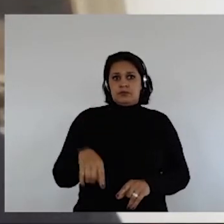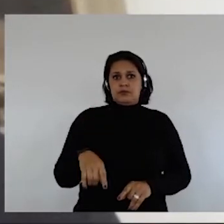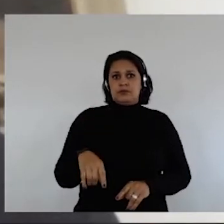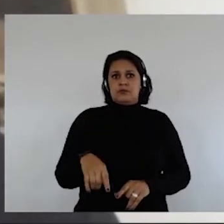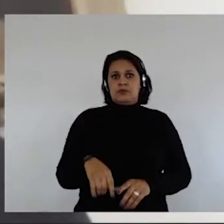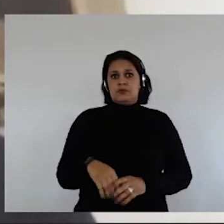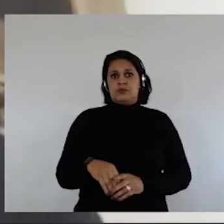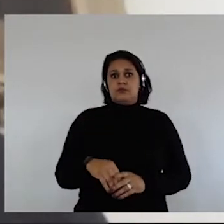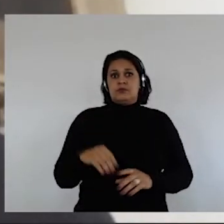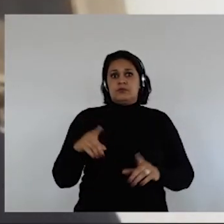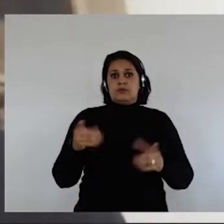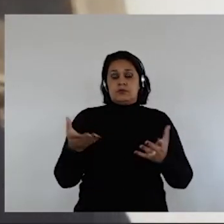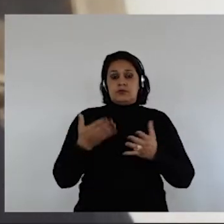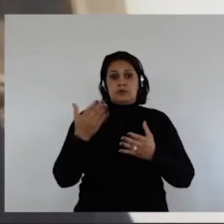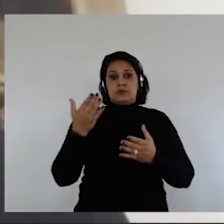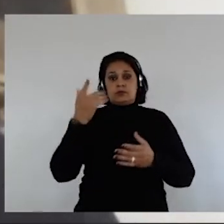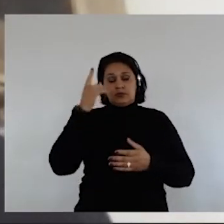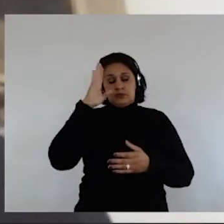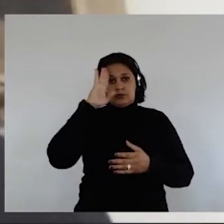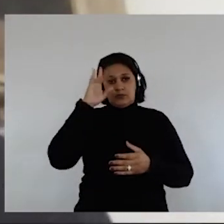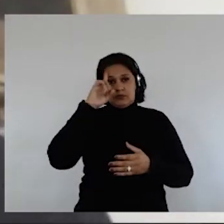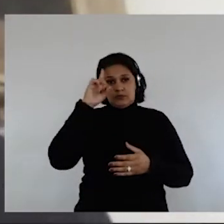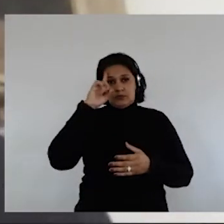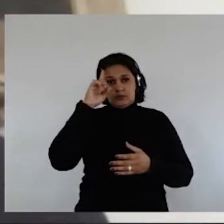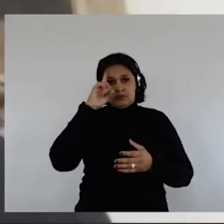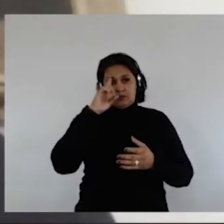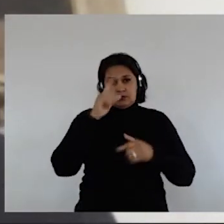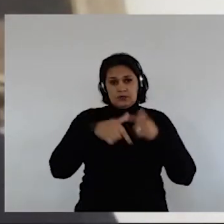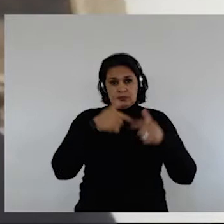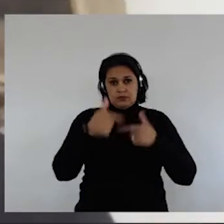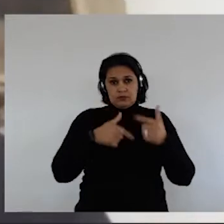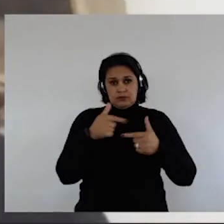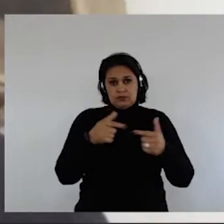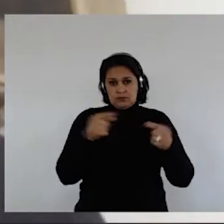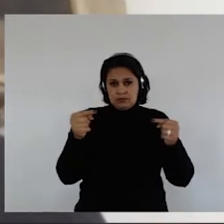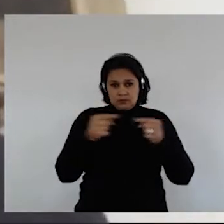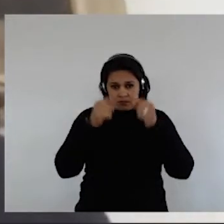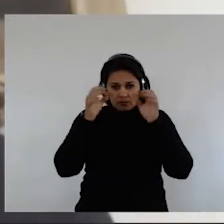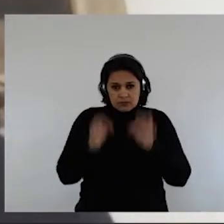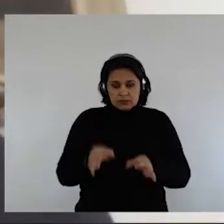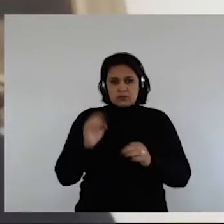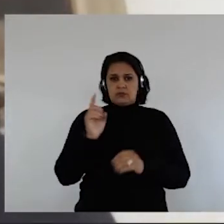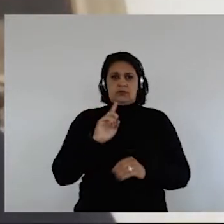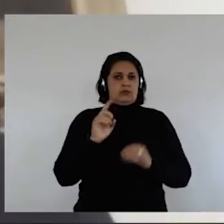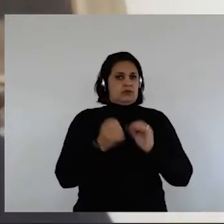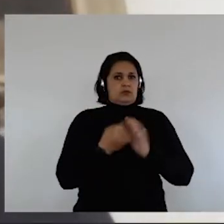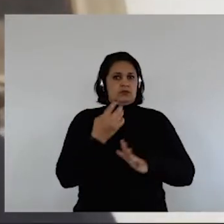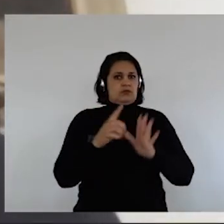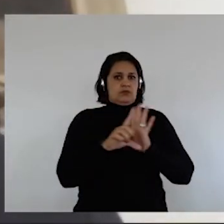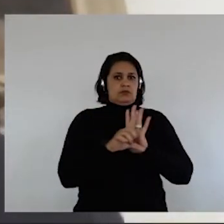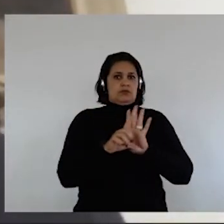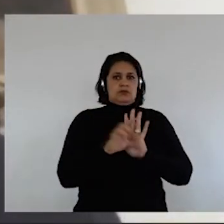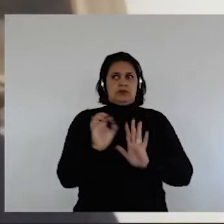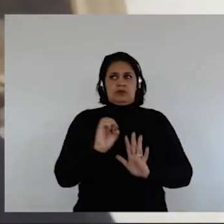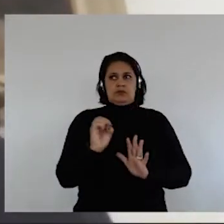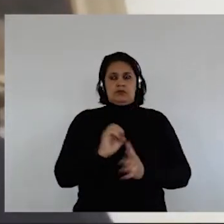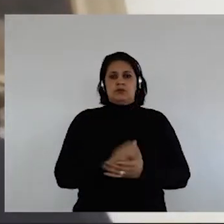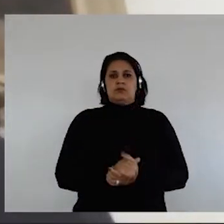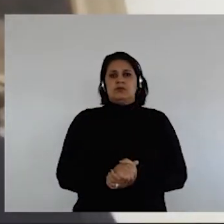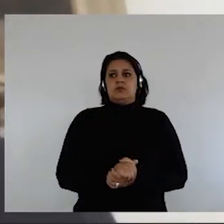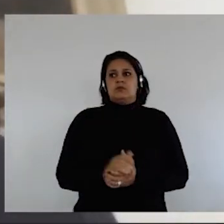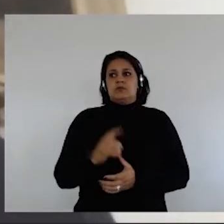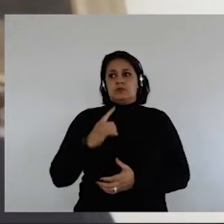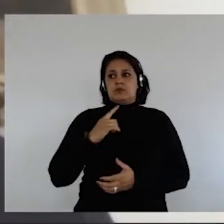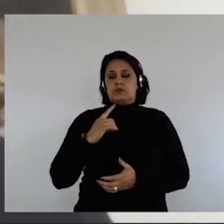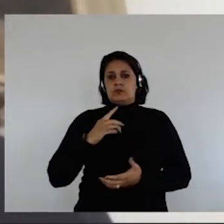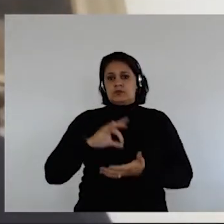prática do dia a dia desses contratos ainda não ficou em plena conformidade com o estabelecido pela legislação. Há informações de que os